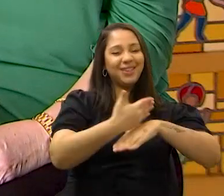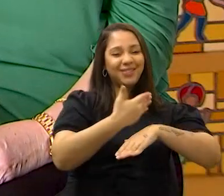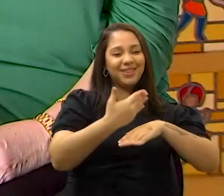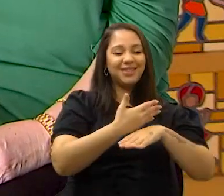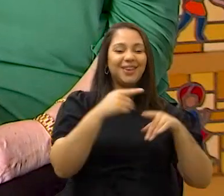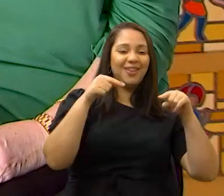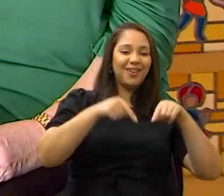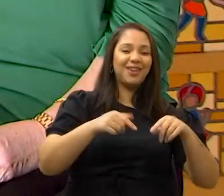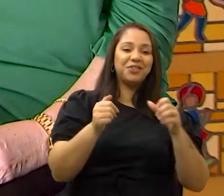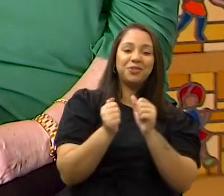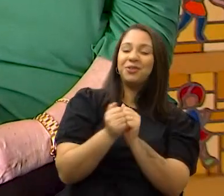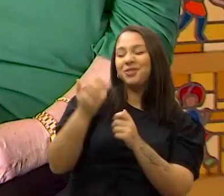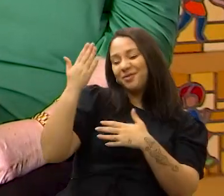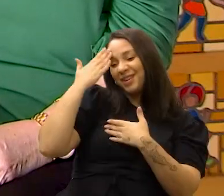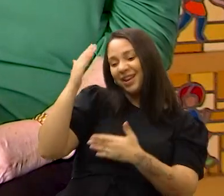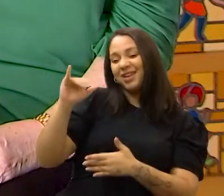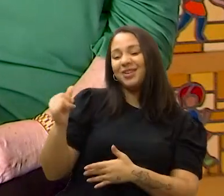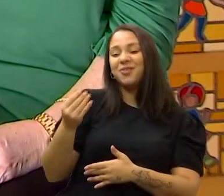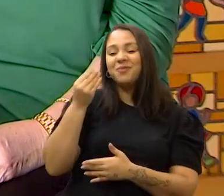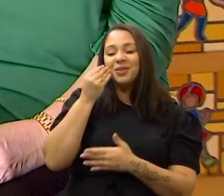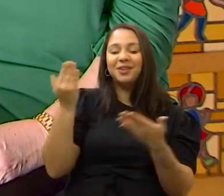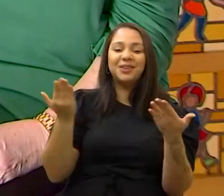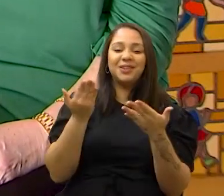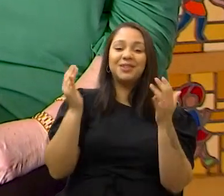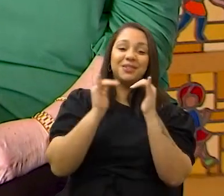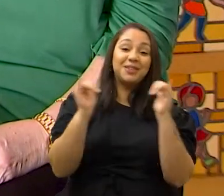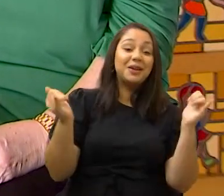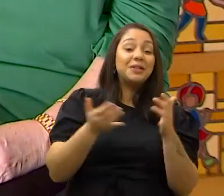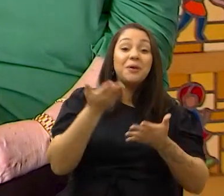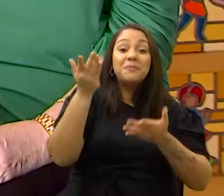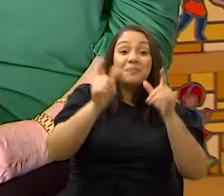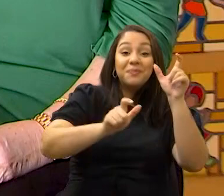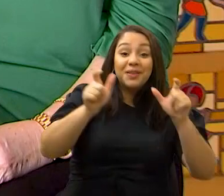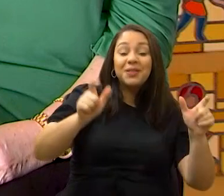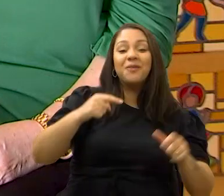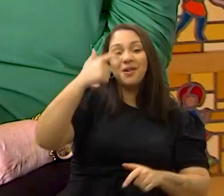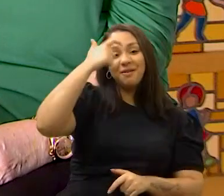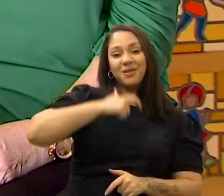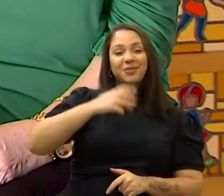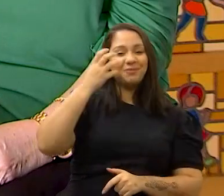sua participação aqui conosco. Obrigada pela oportunidade de falar. É isso aí.